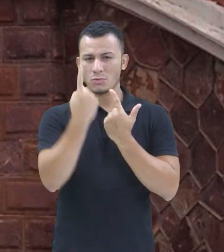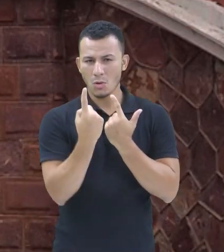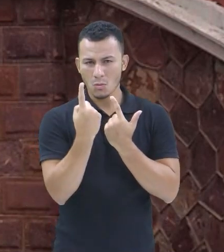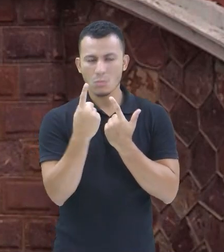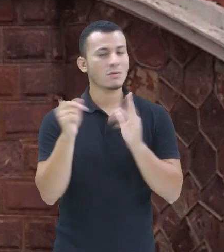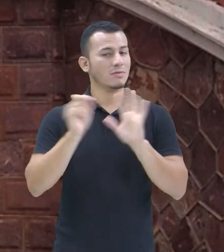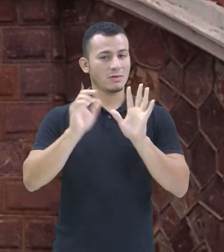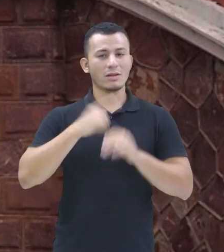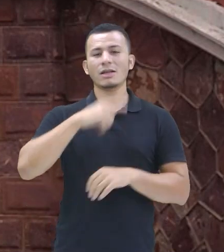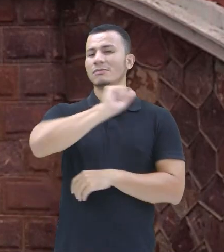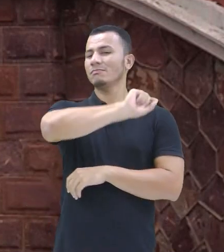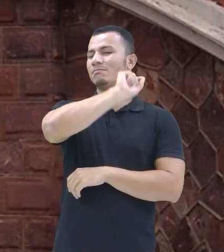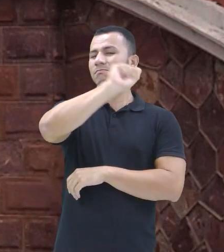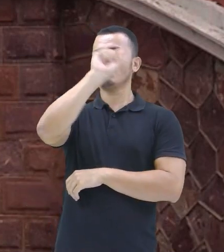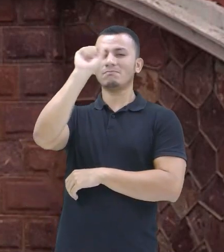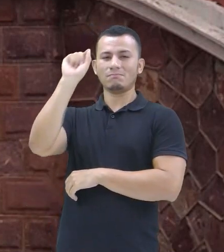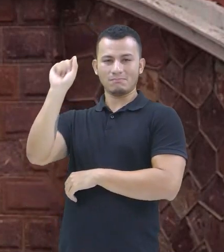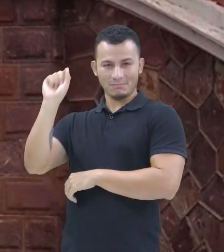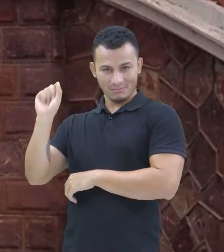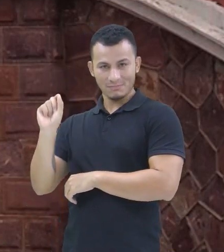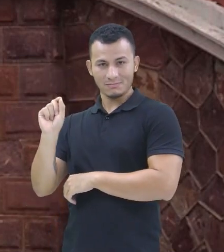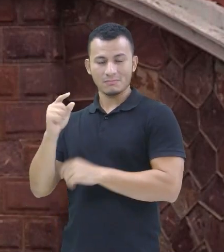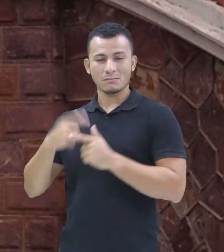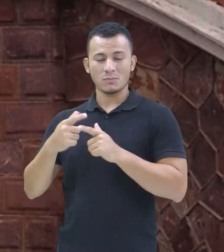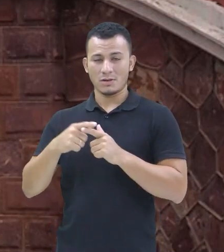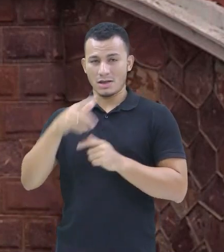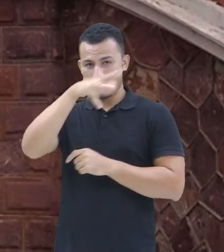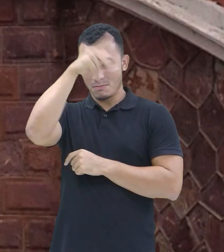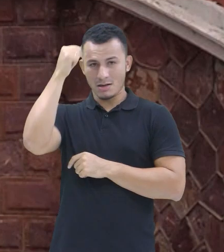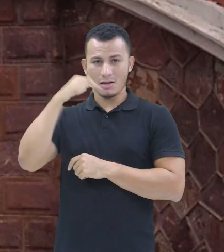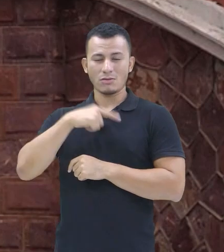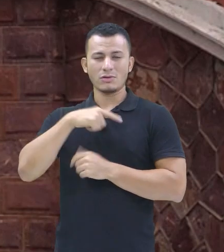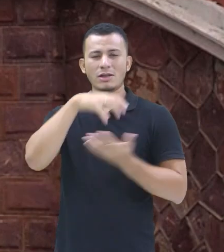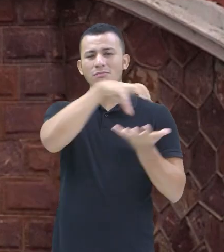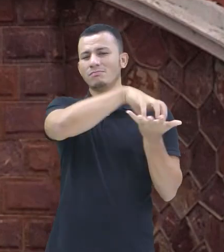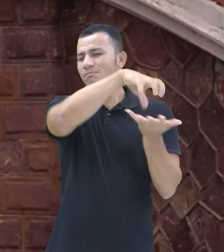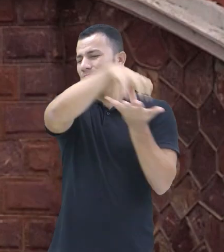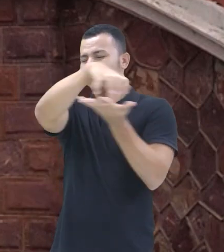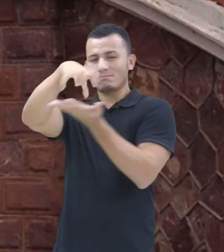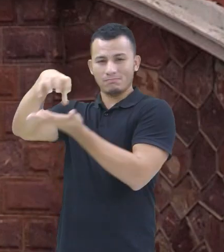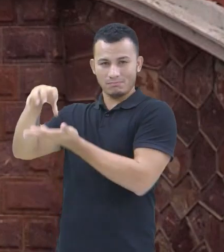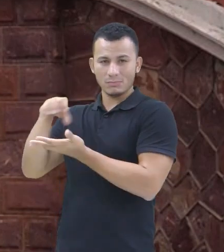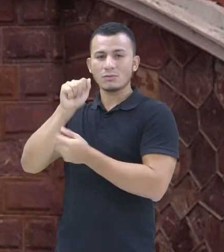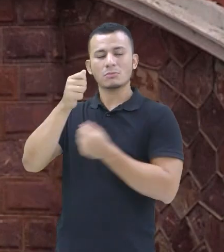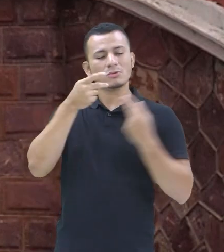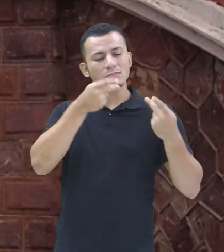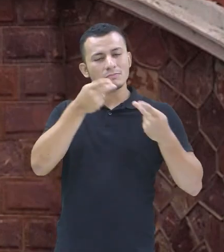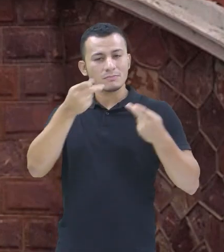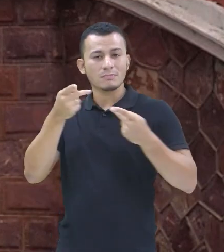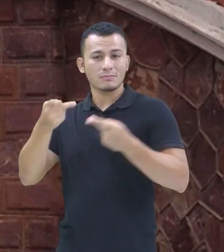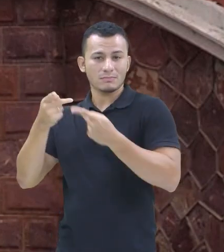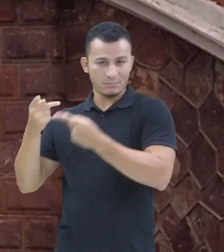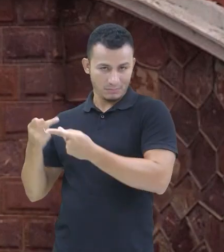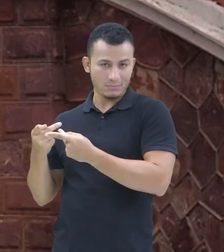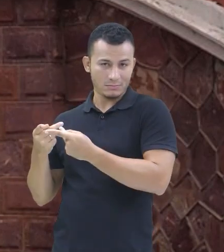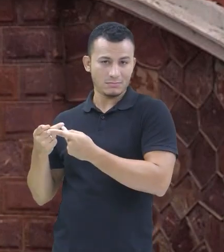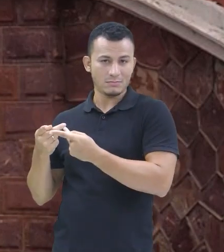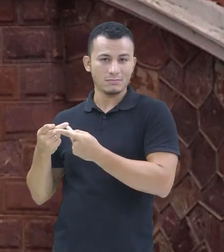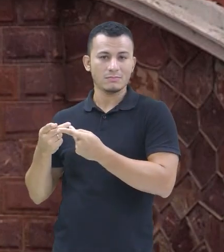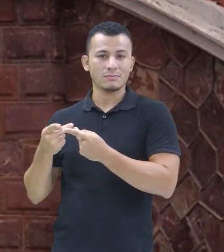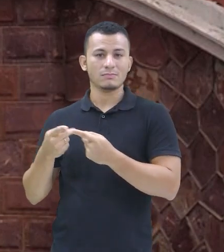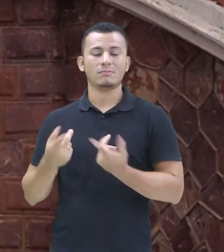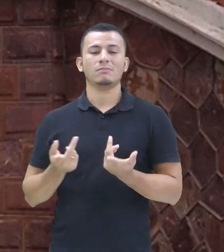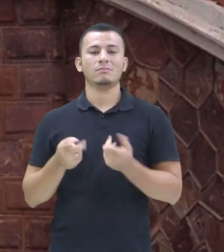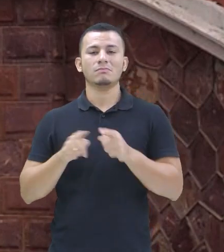tá? Vocês fiquem de olho, porque Manaus ela é rica em pontos turísticos que você pode estar visitando, você pode